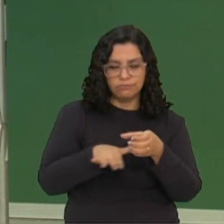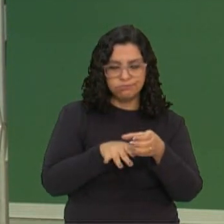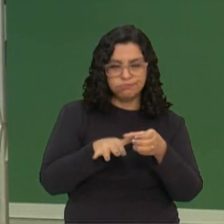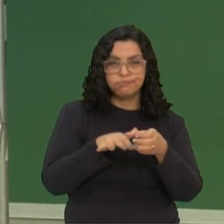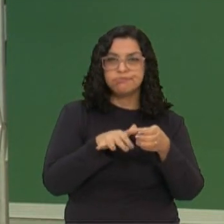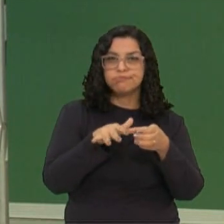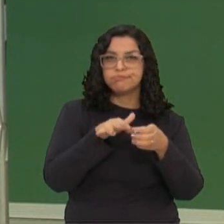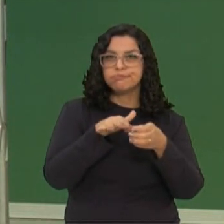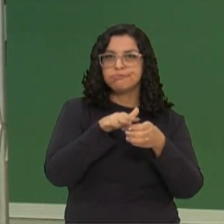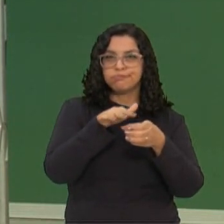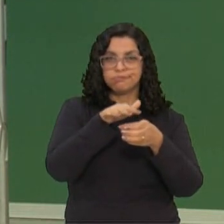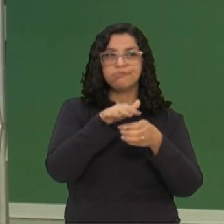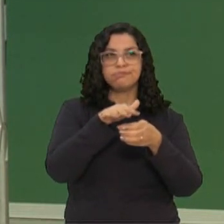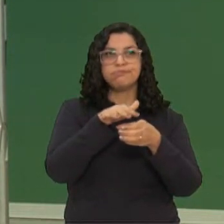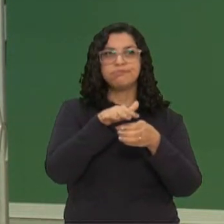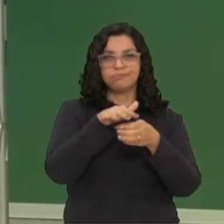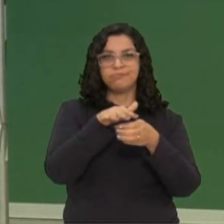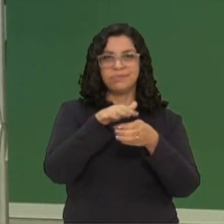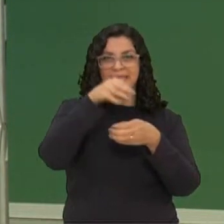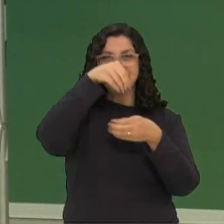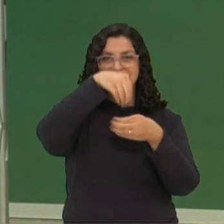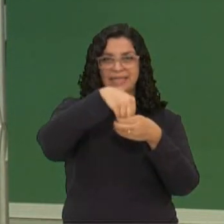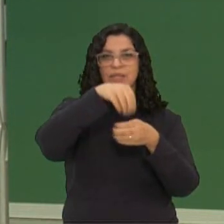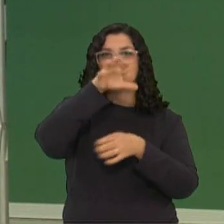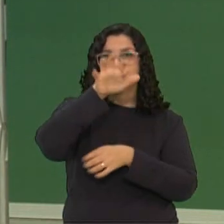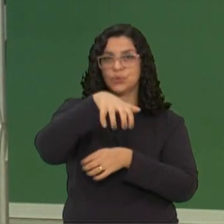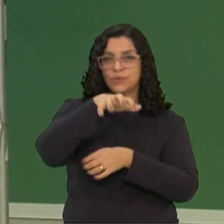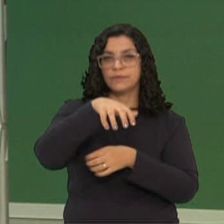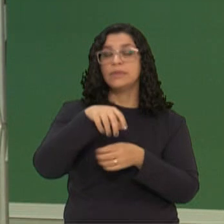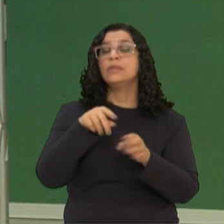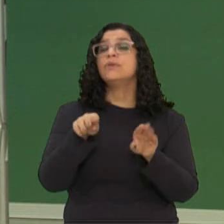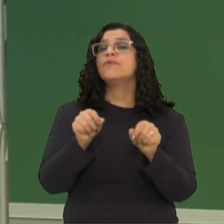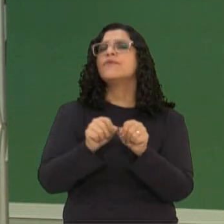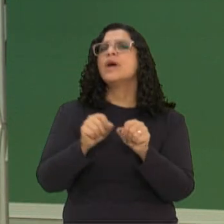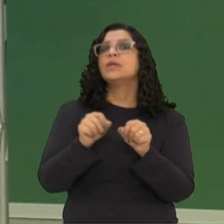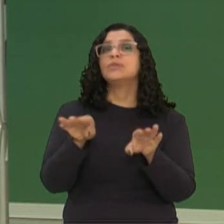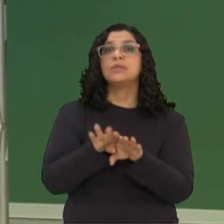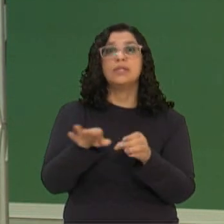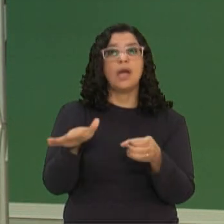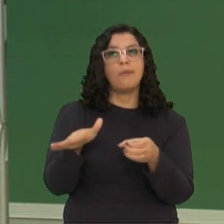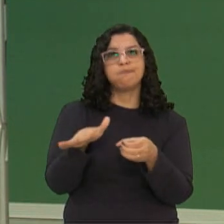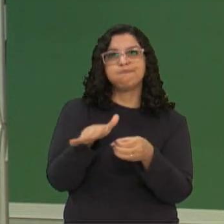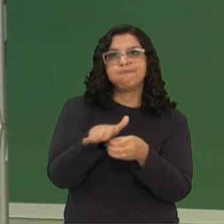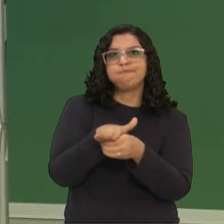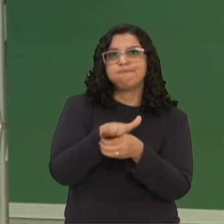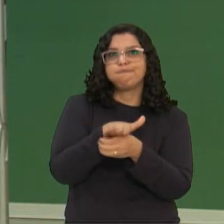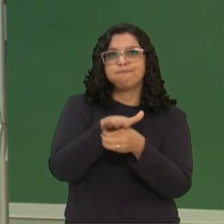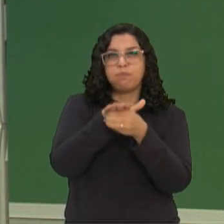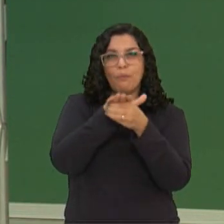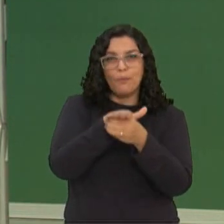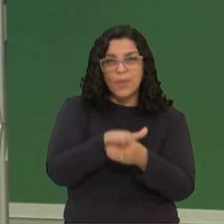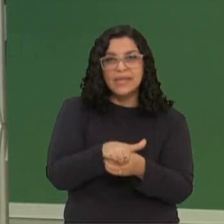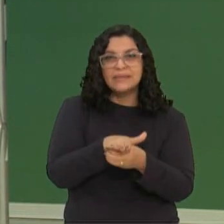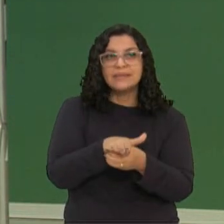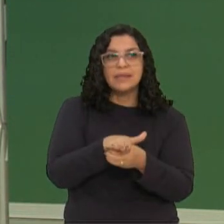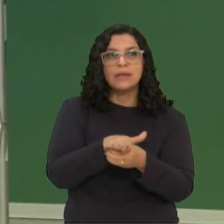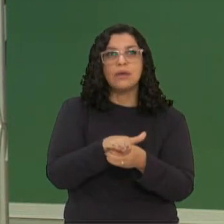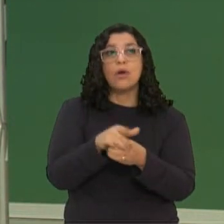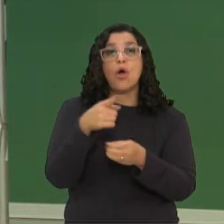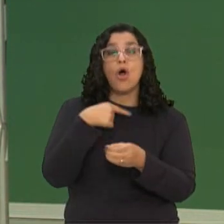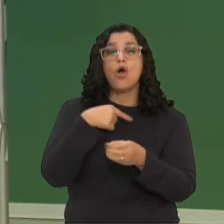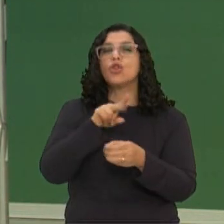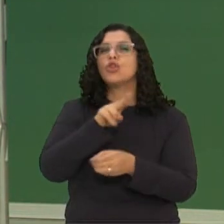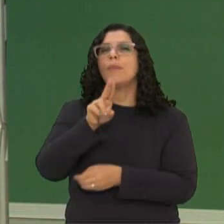parte interna do chuveiro, fazendo uma pressão contra esse diafragma.